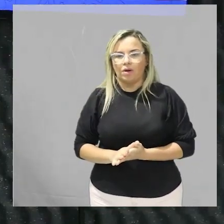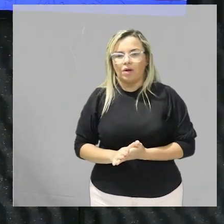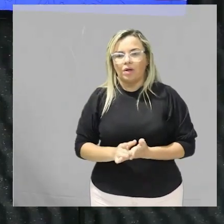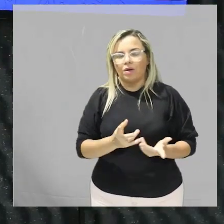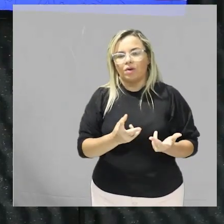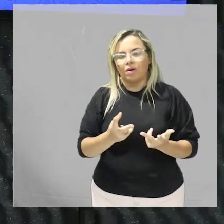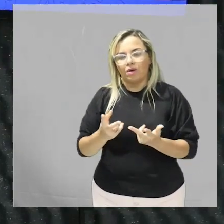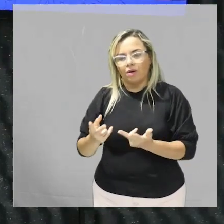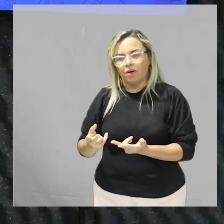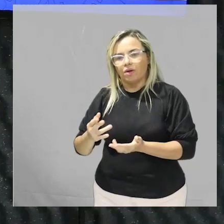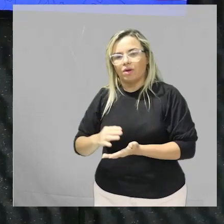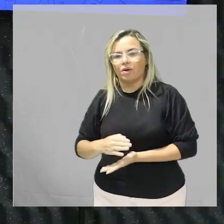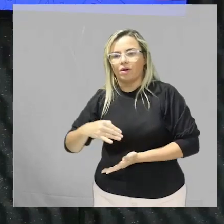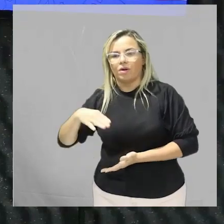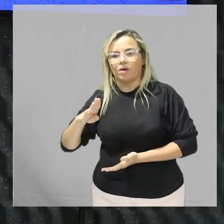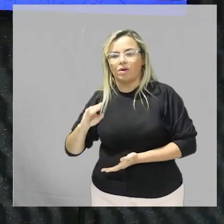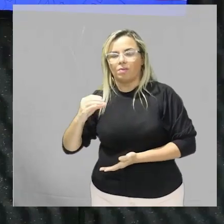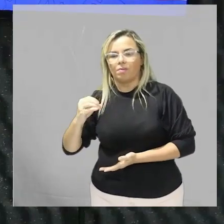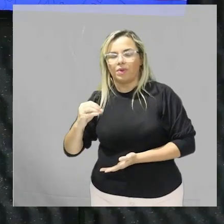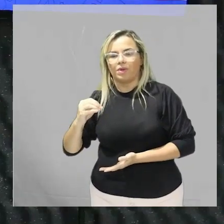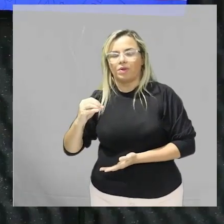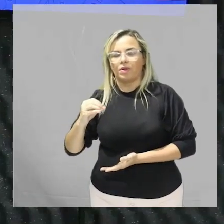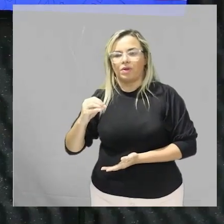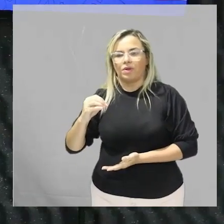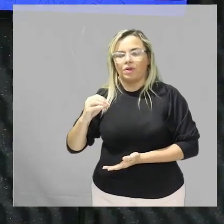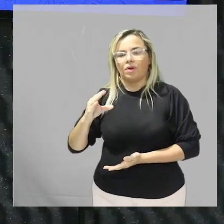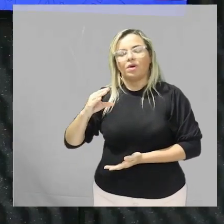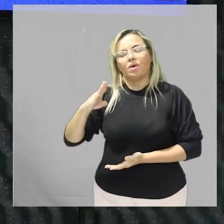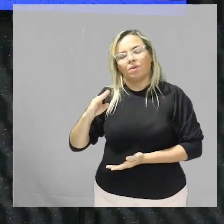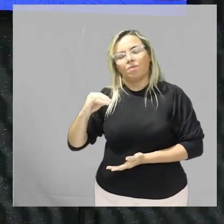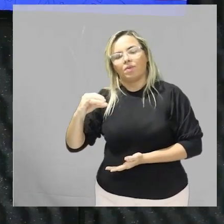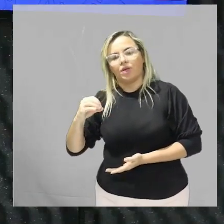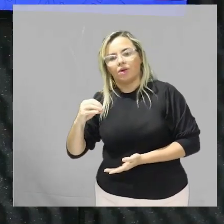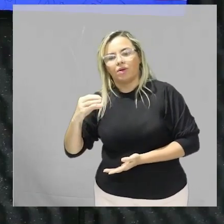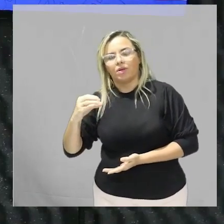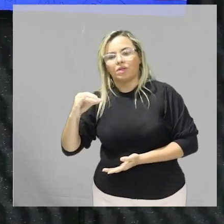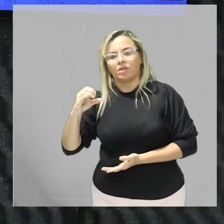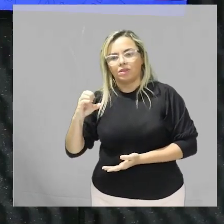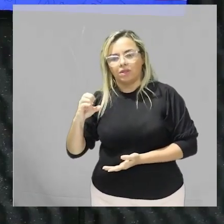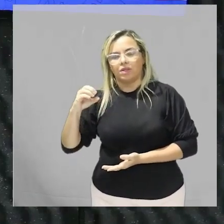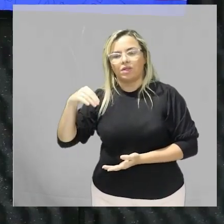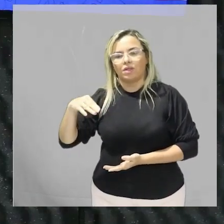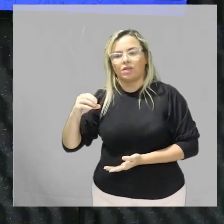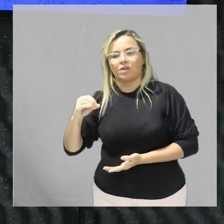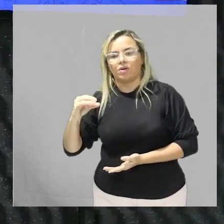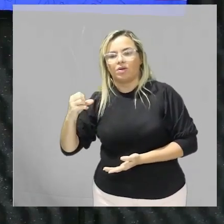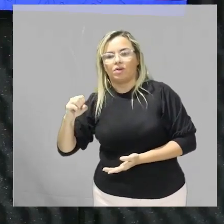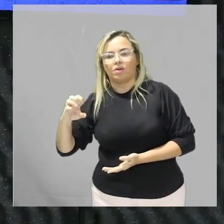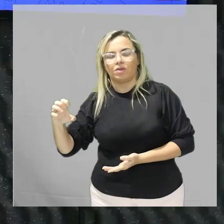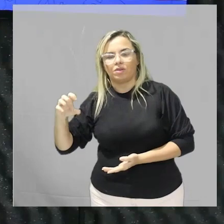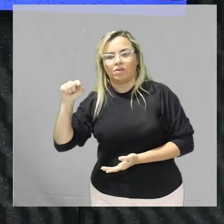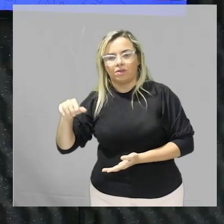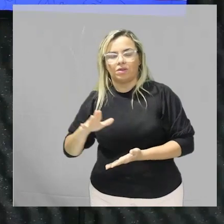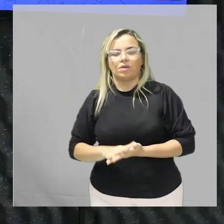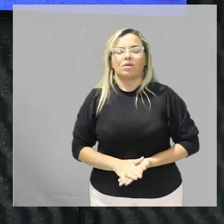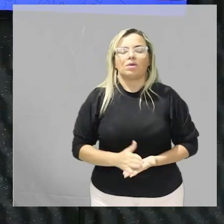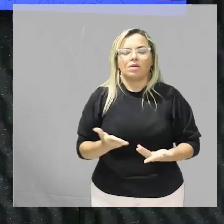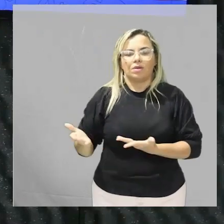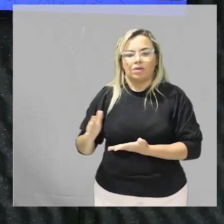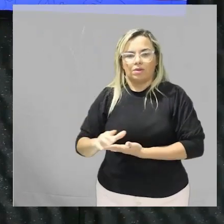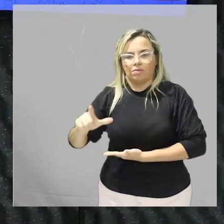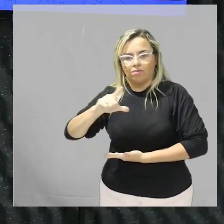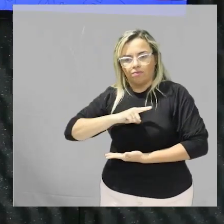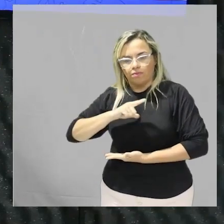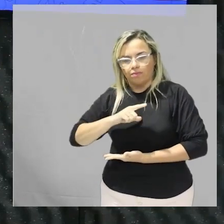Anote aí, biocenose, com C, tá? Biocenose. Então, eu tenho aqui